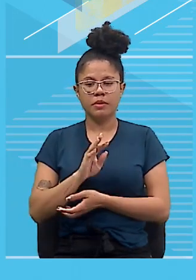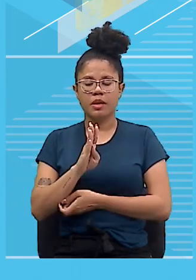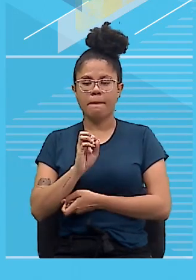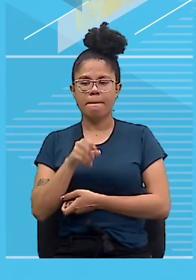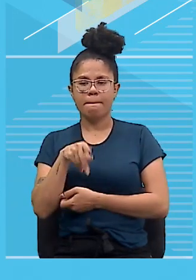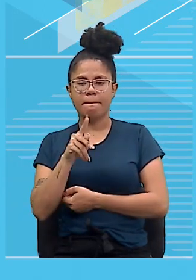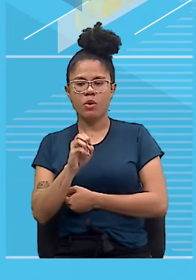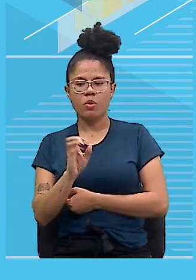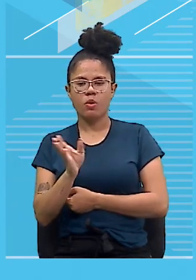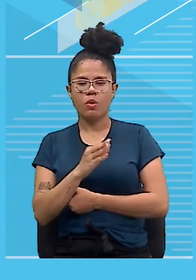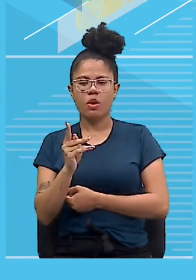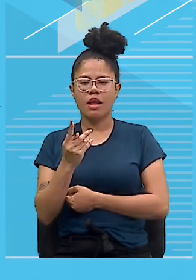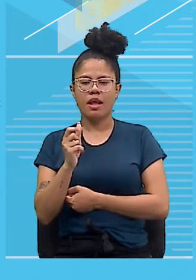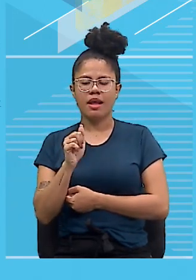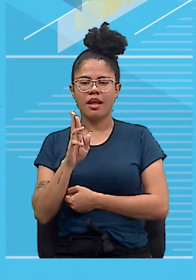haram